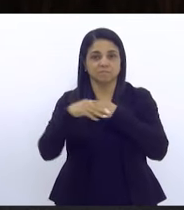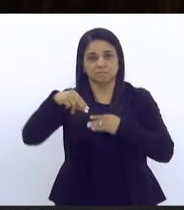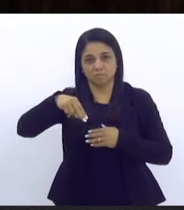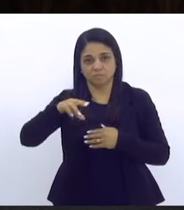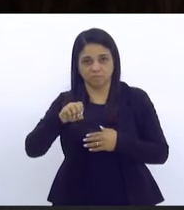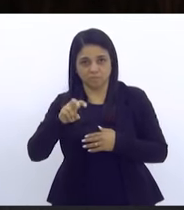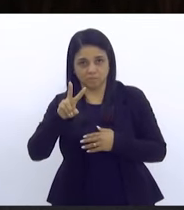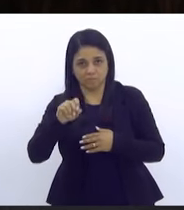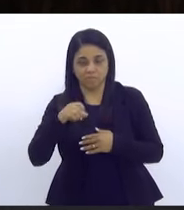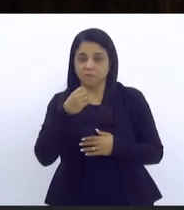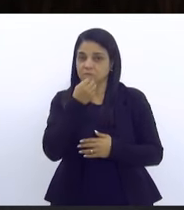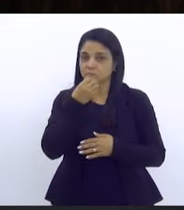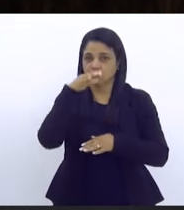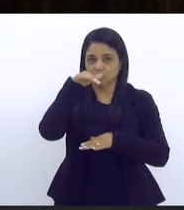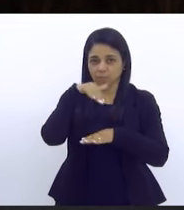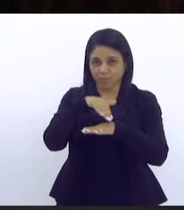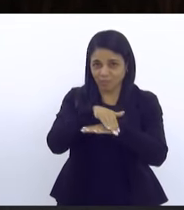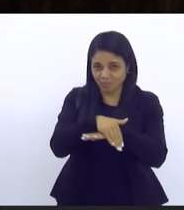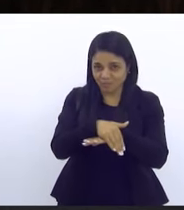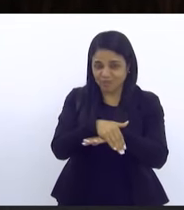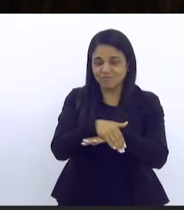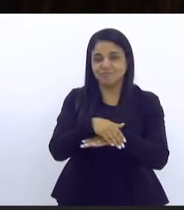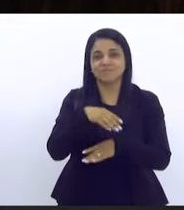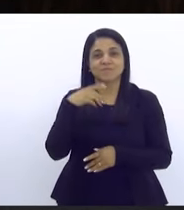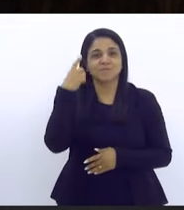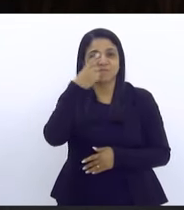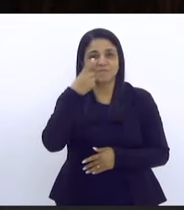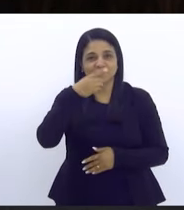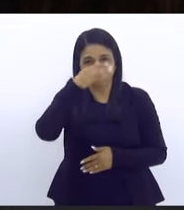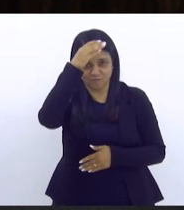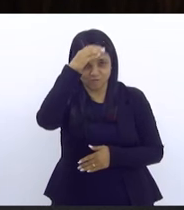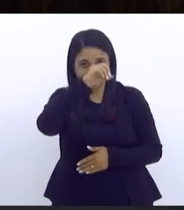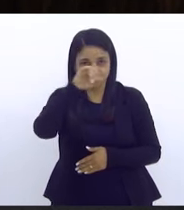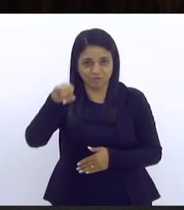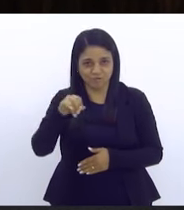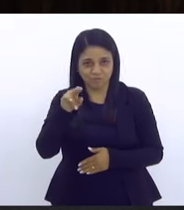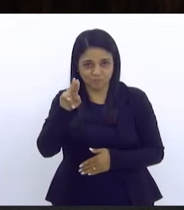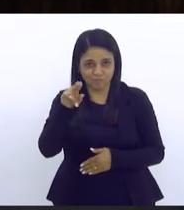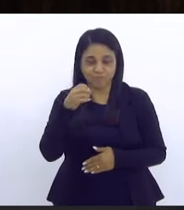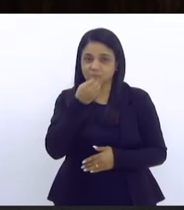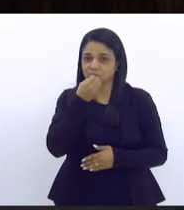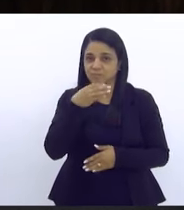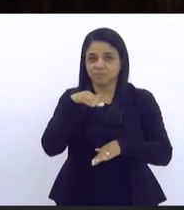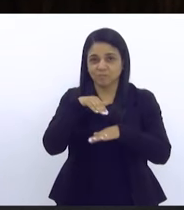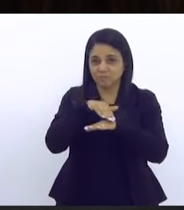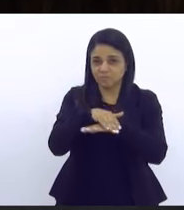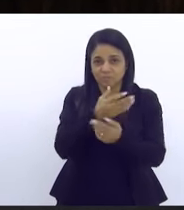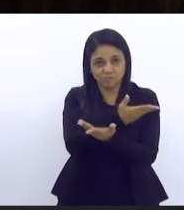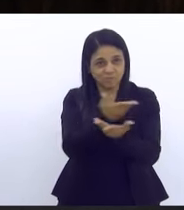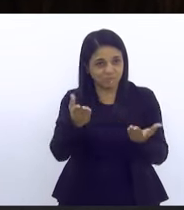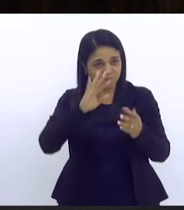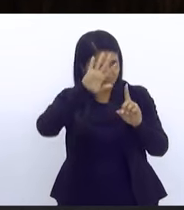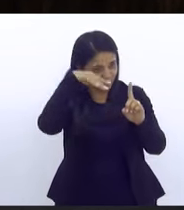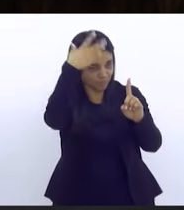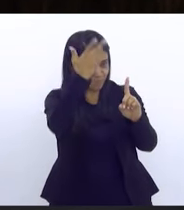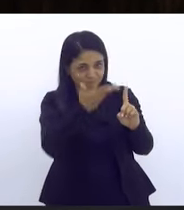Boa noite, deputada Tia Ju. Boa noite a todas homenageadas.